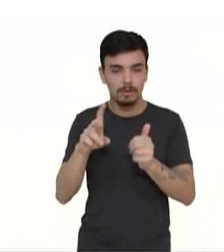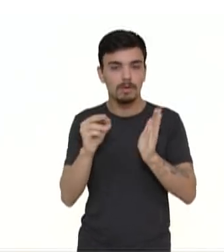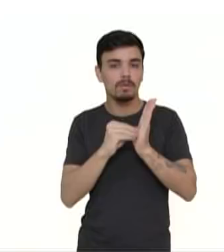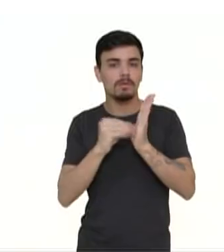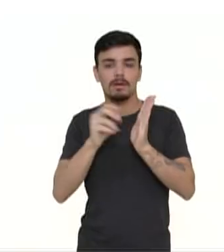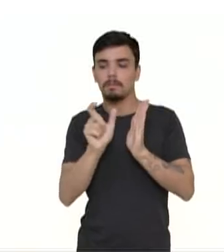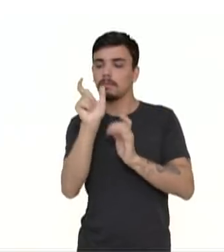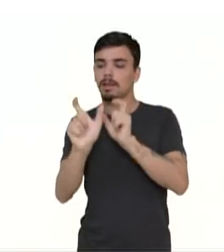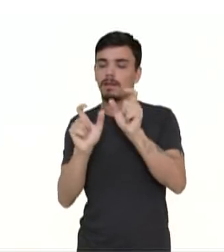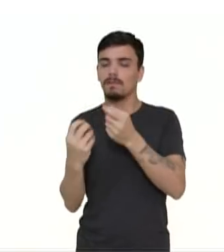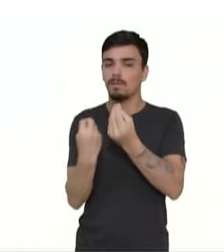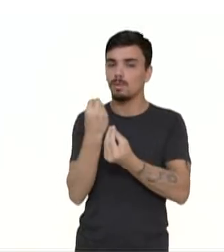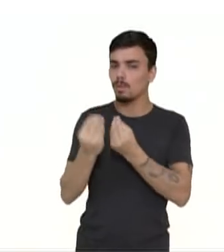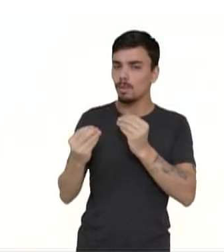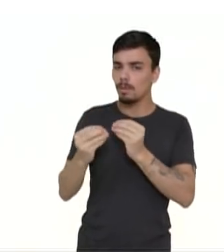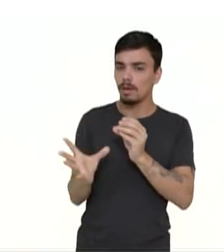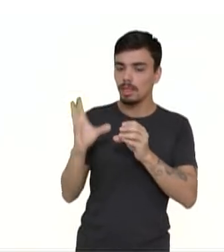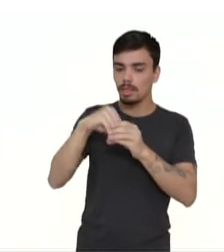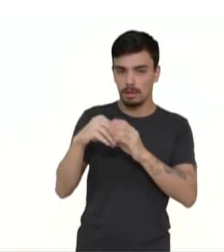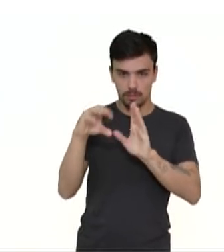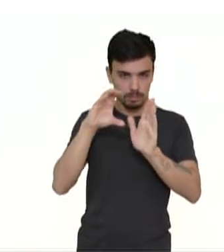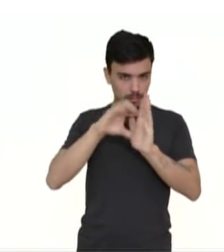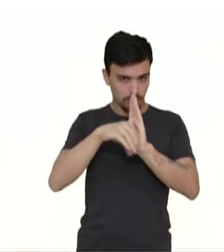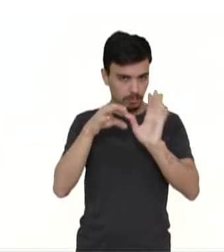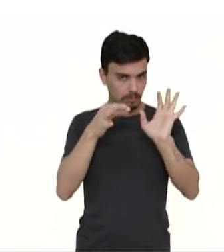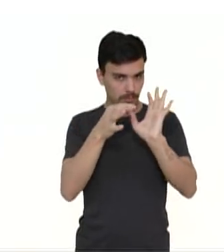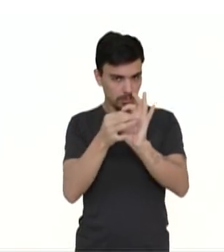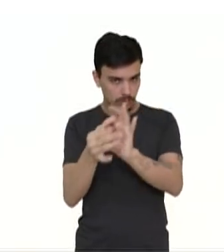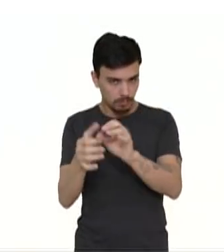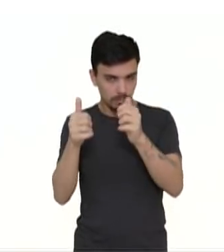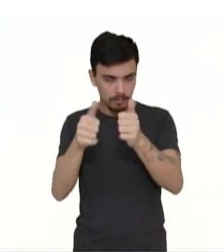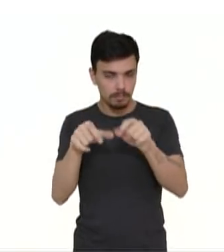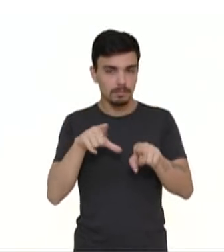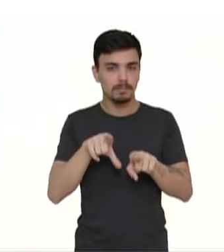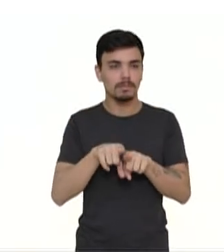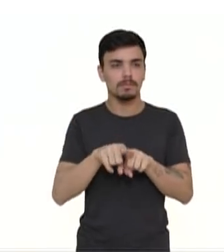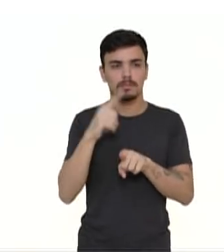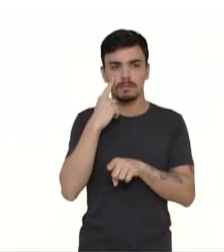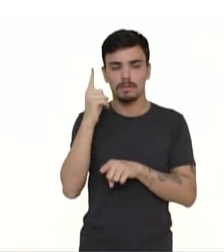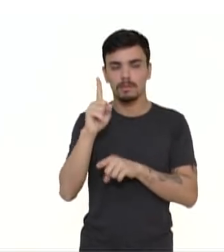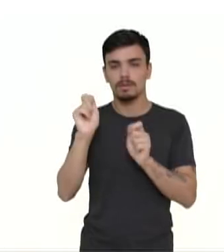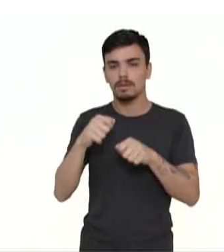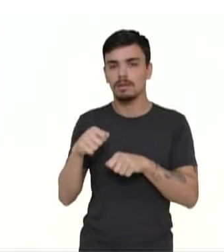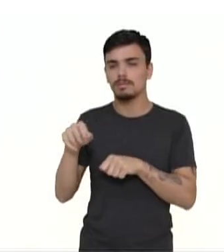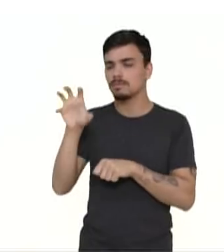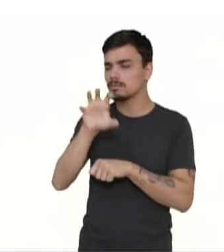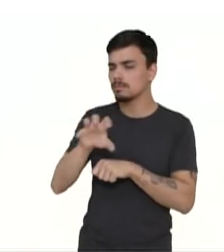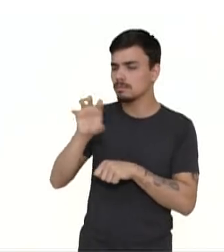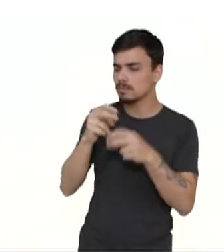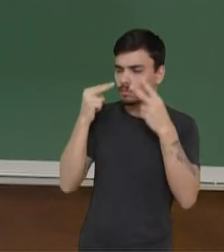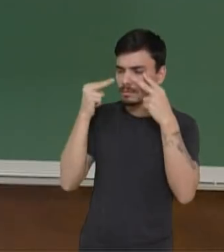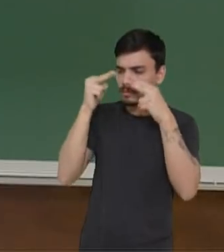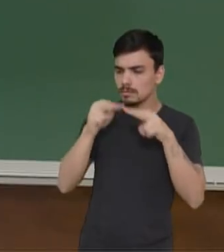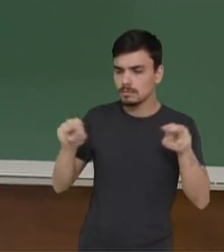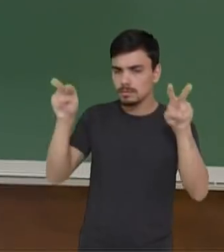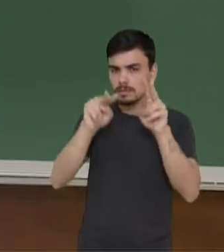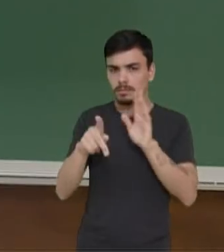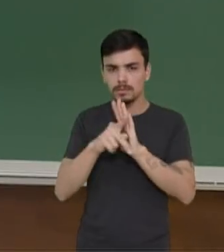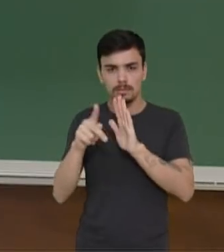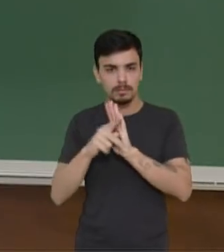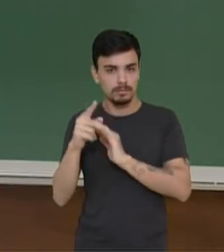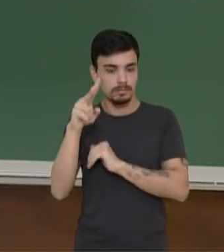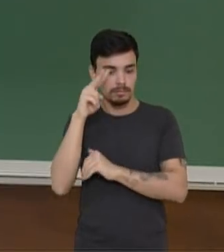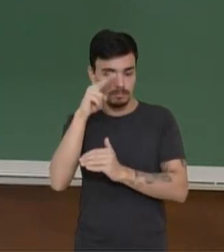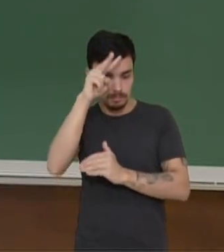palavras, pela forma como elas estão ali dentro desse contexto. Então, há um efeito sinestésico que permite aguçar o campo de visão do leitor.